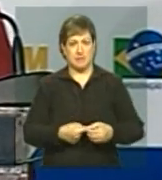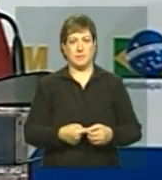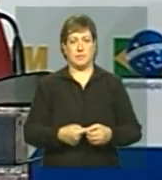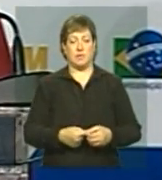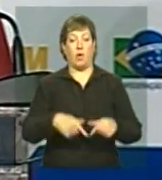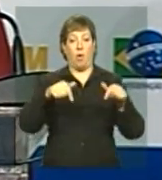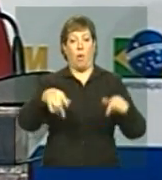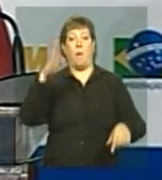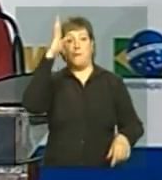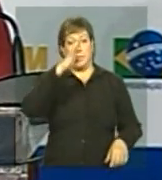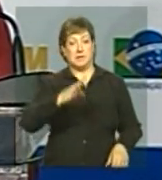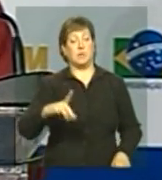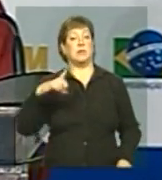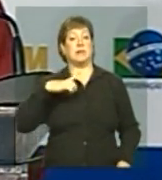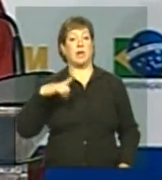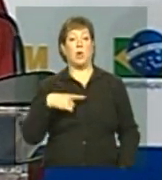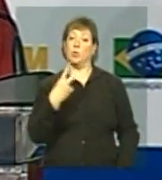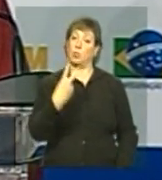O Brasil tem